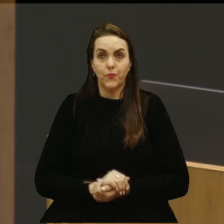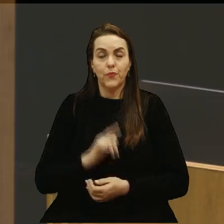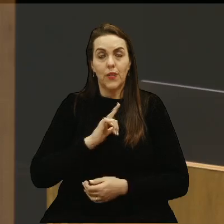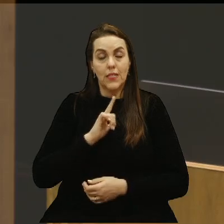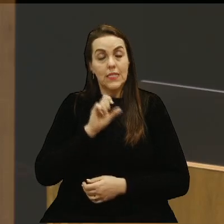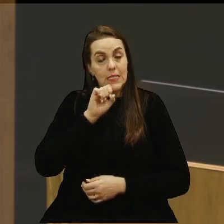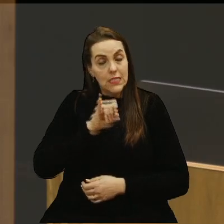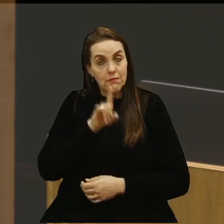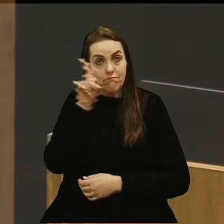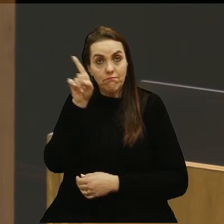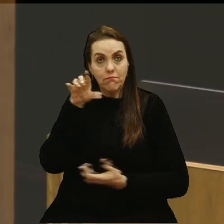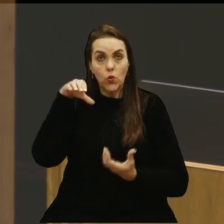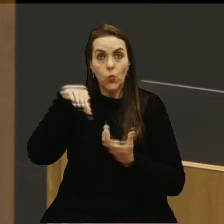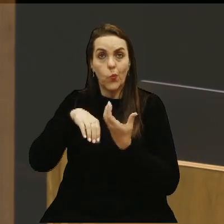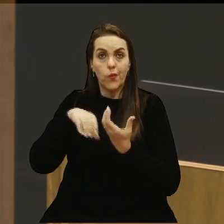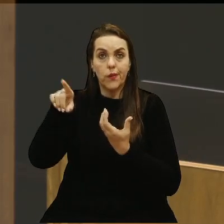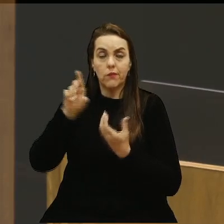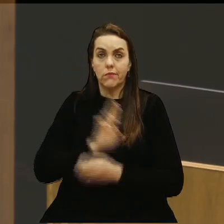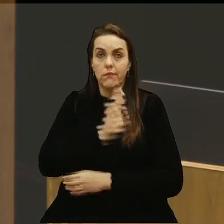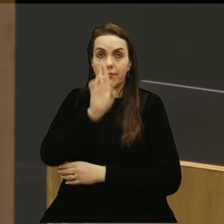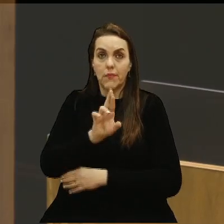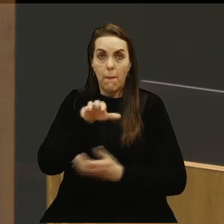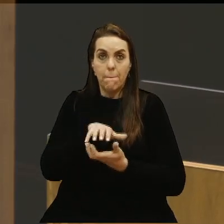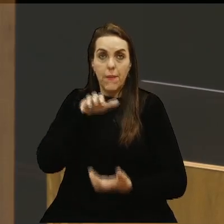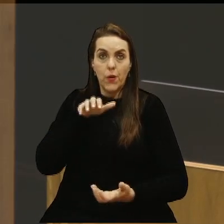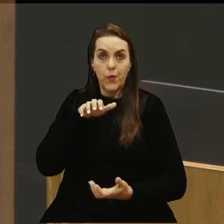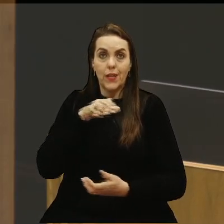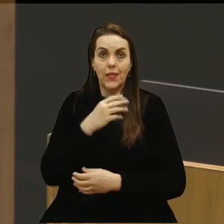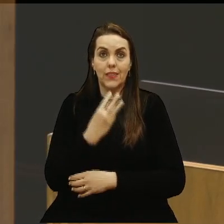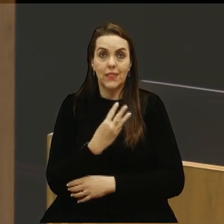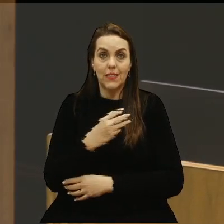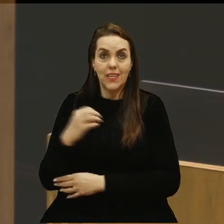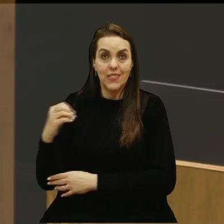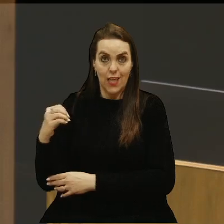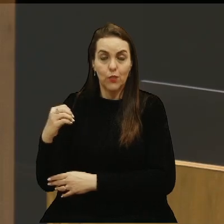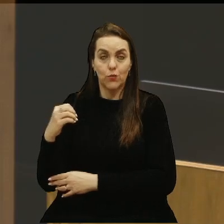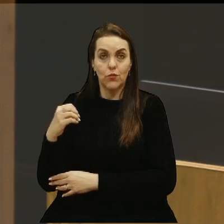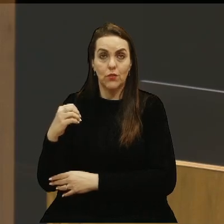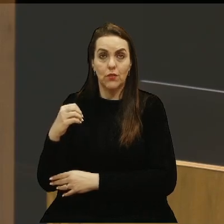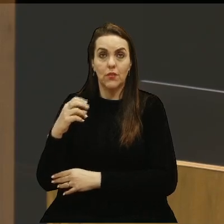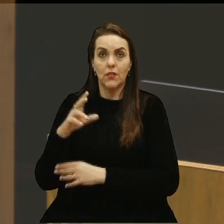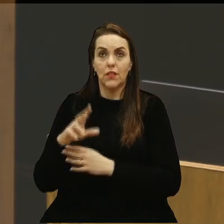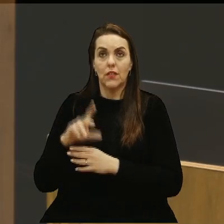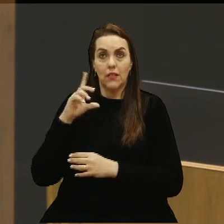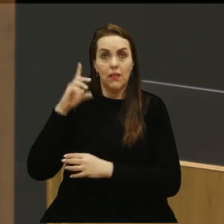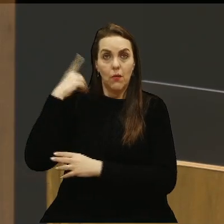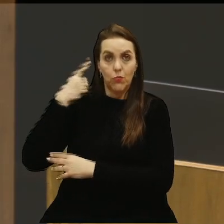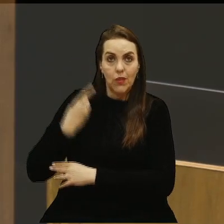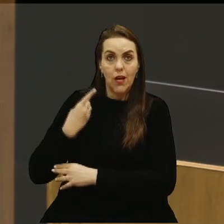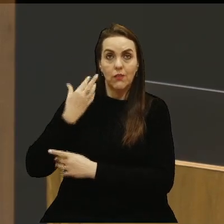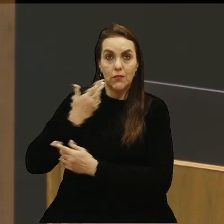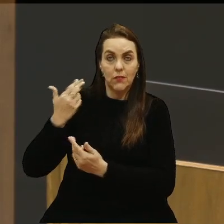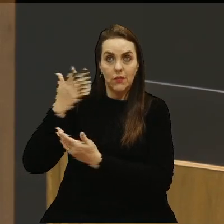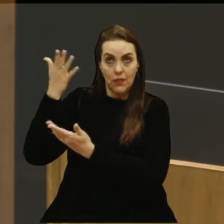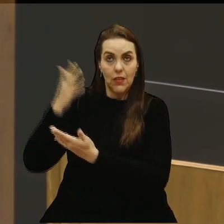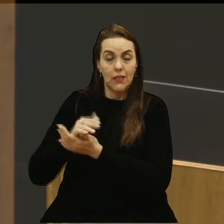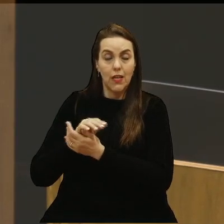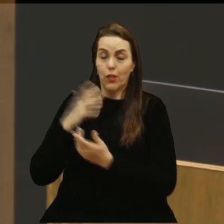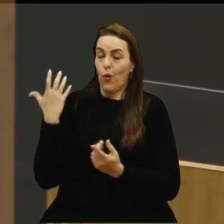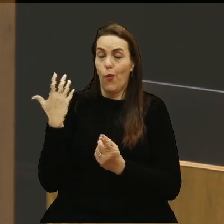lá nós não representamos a maioria com esses 300 parlamentares, obviamente que nós vamos ter os parlamentares